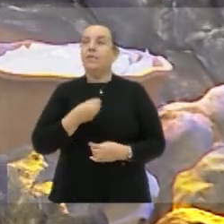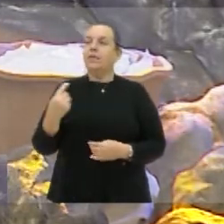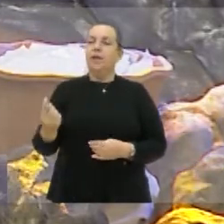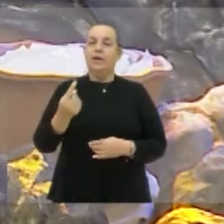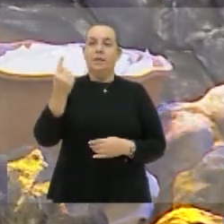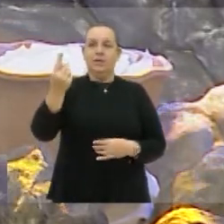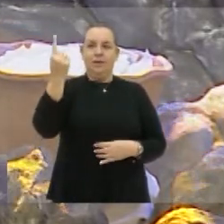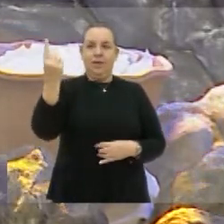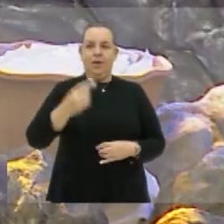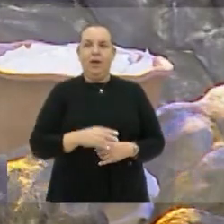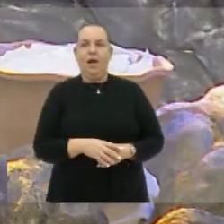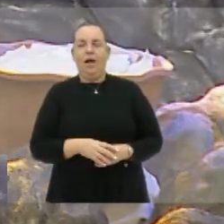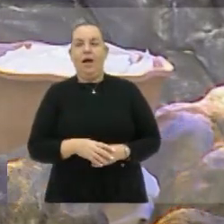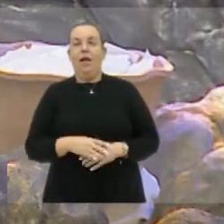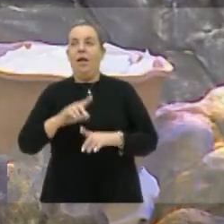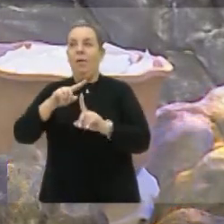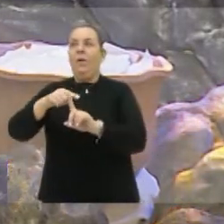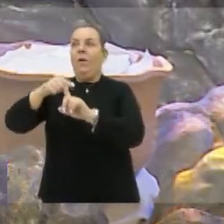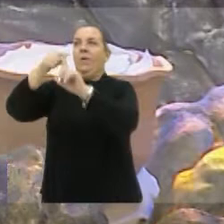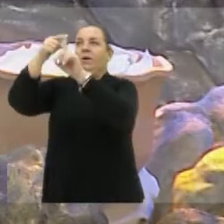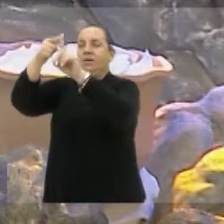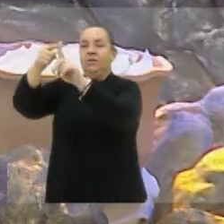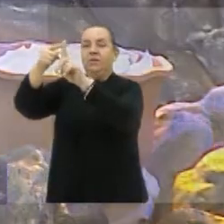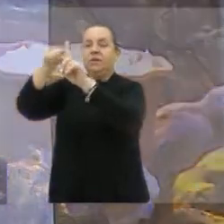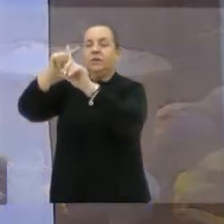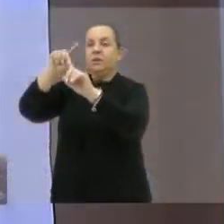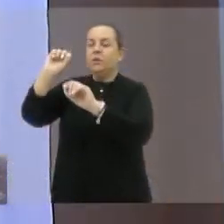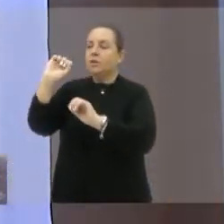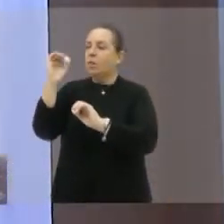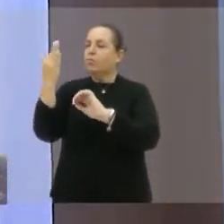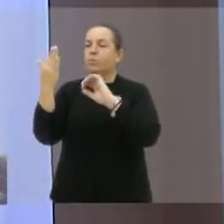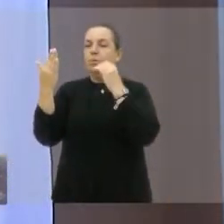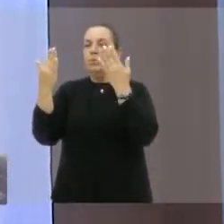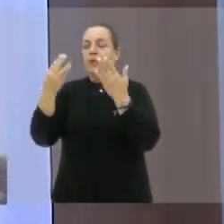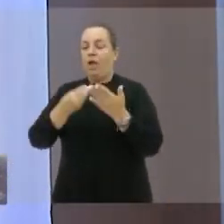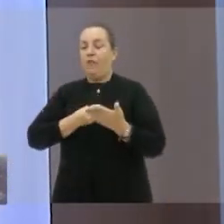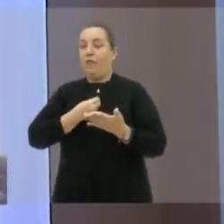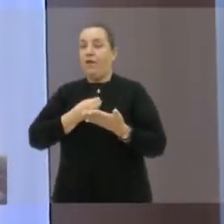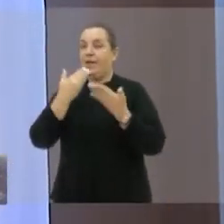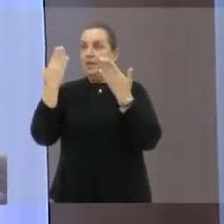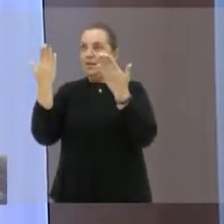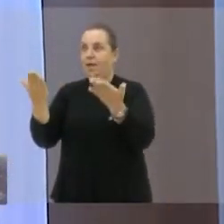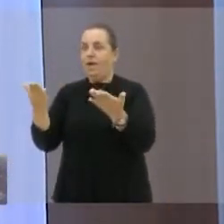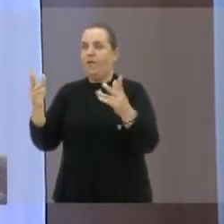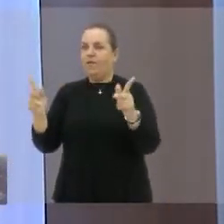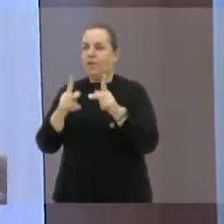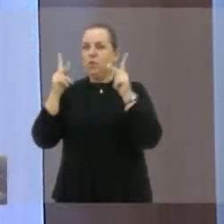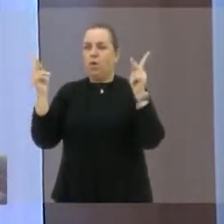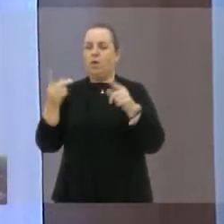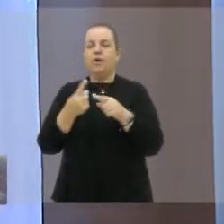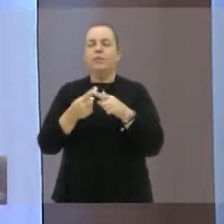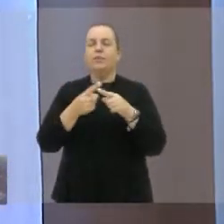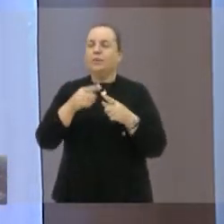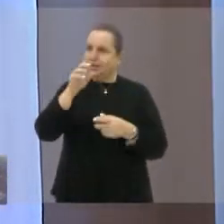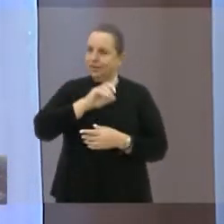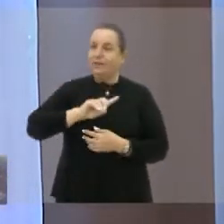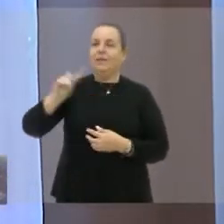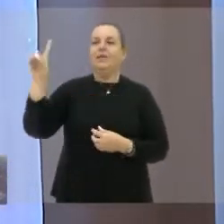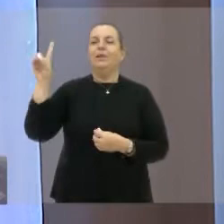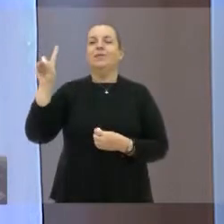eterna. A cruz é sinal de vida, de vitória, pois Deus, e aqui vem